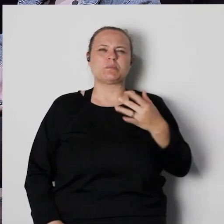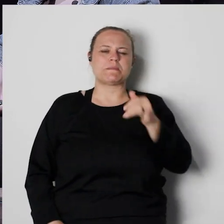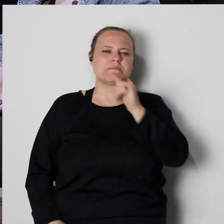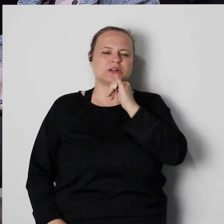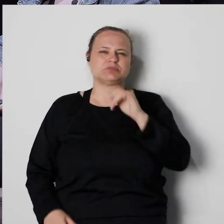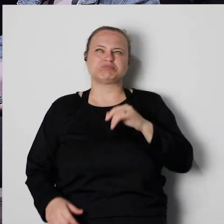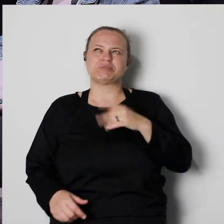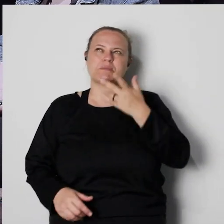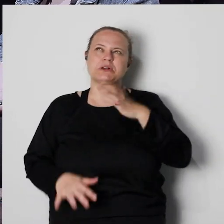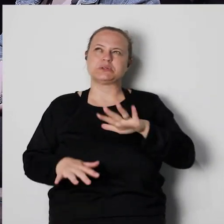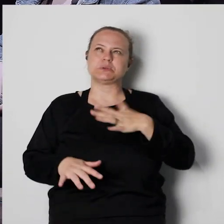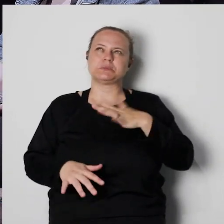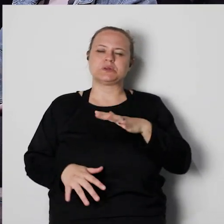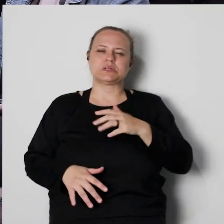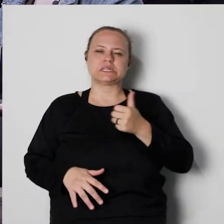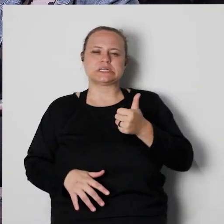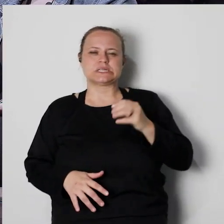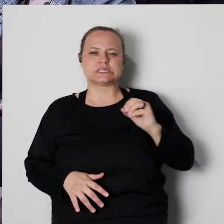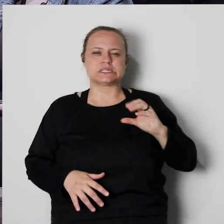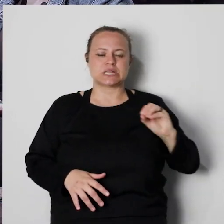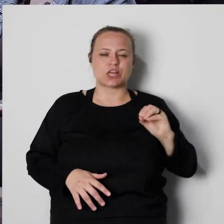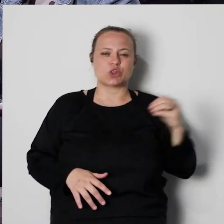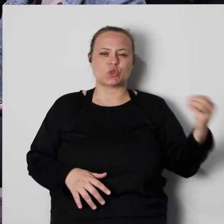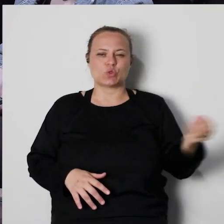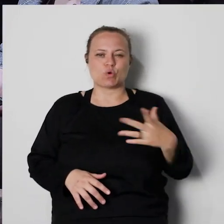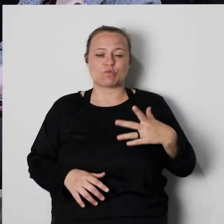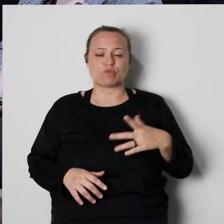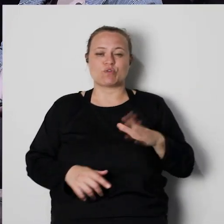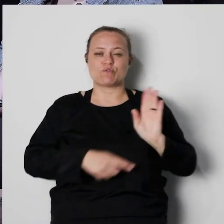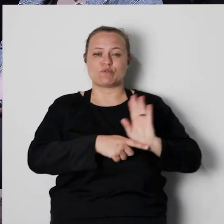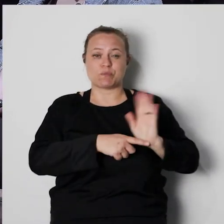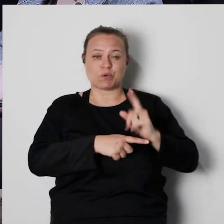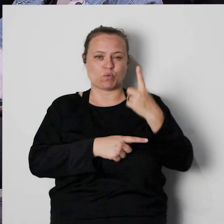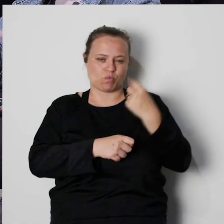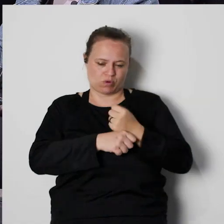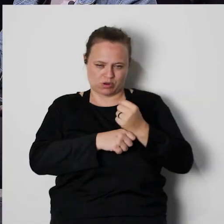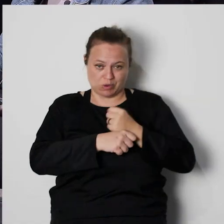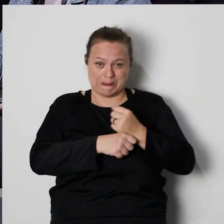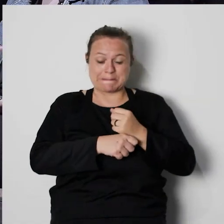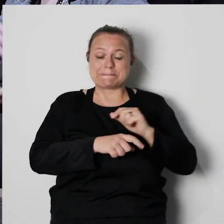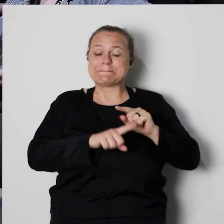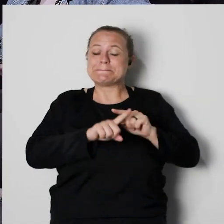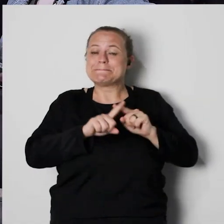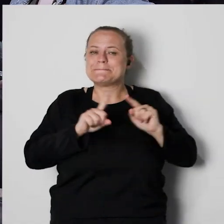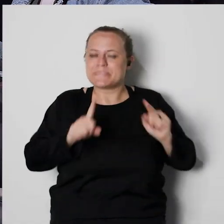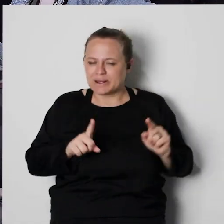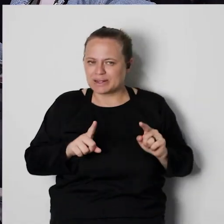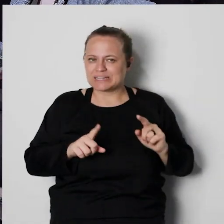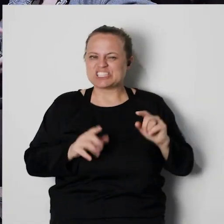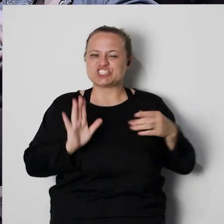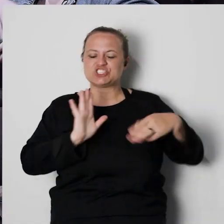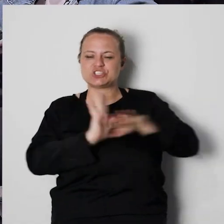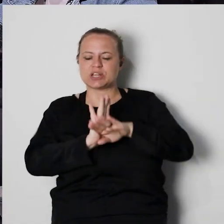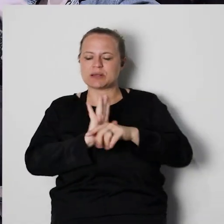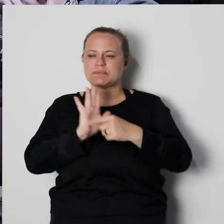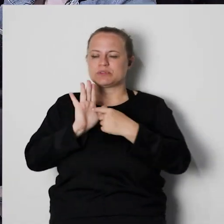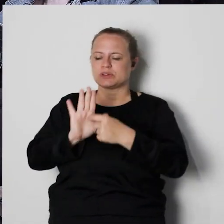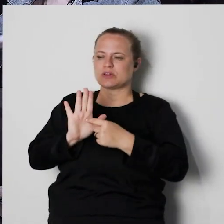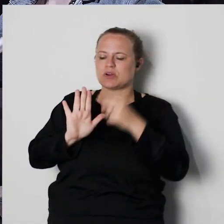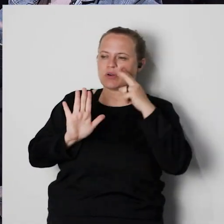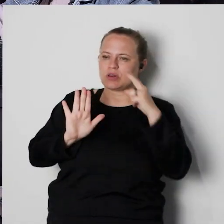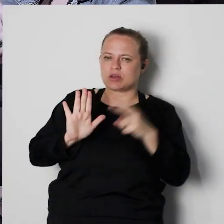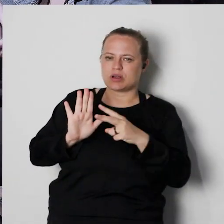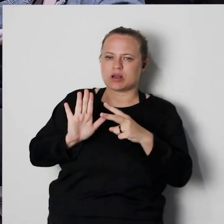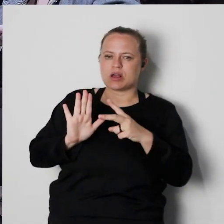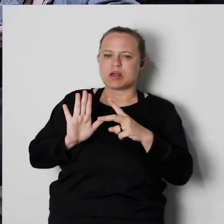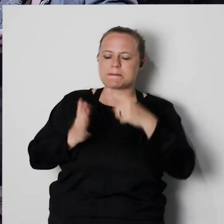Cinema Nacional, a gente teve um problema bom para a Ancine, porque a Ancine tinha, eu não lembro exatamente o número, vou chutar